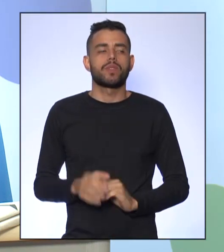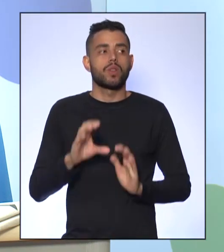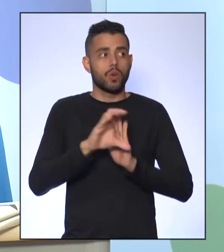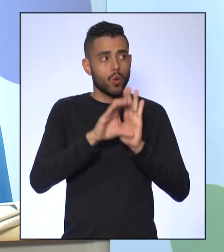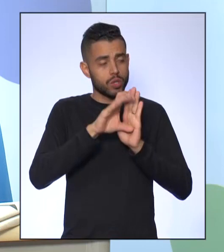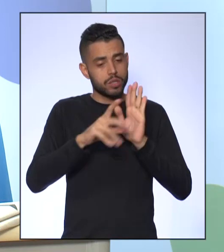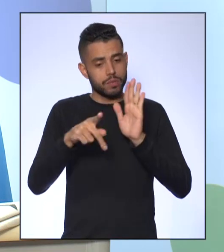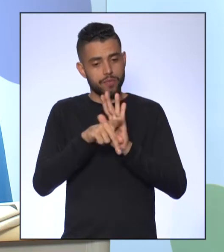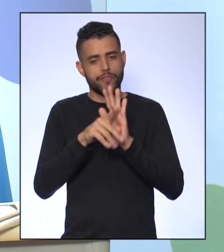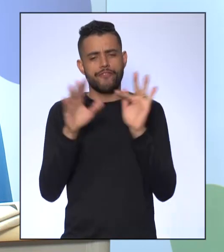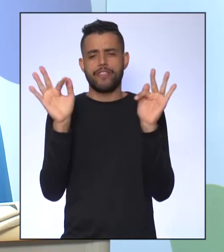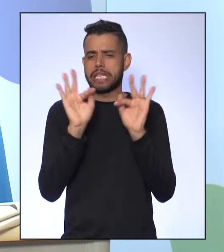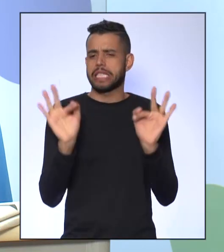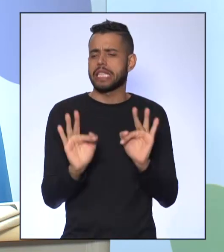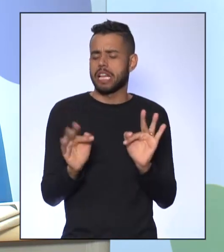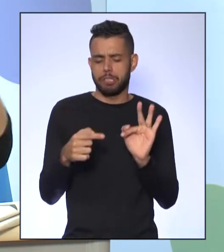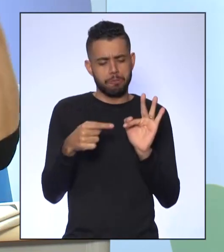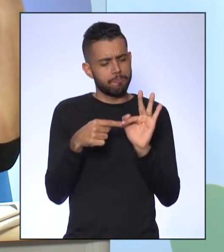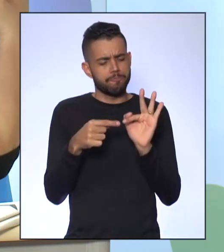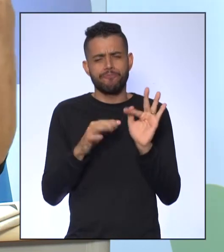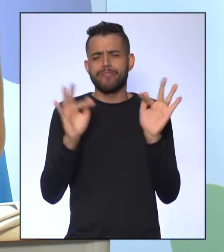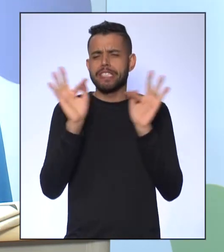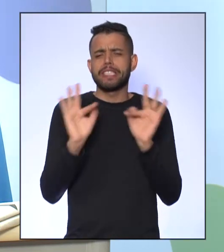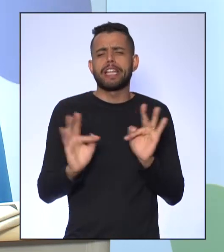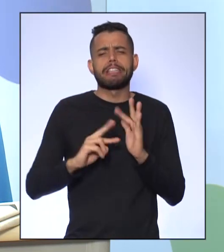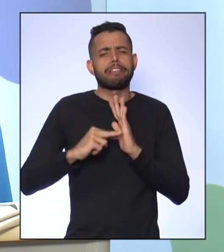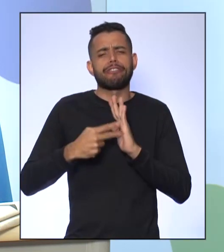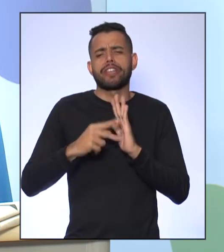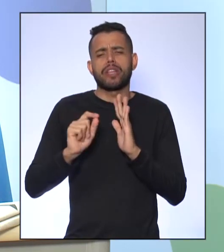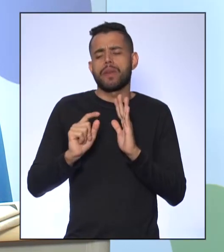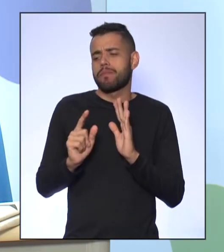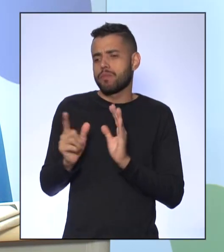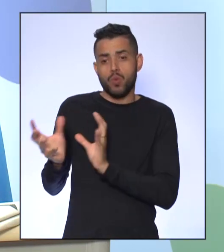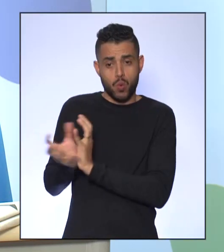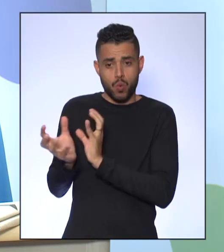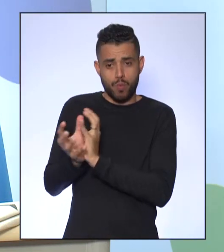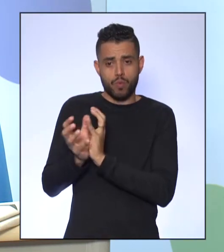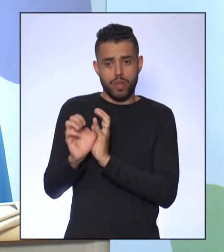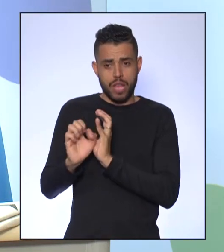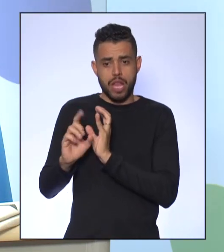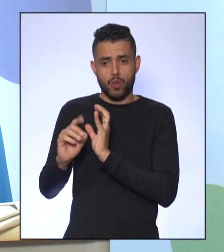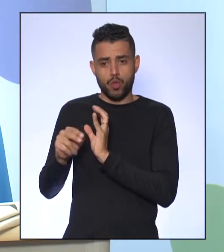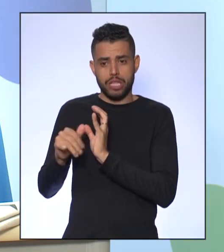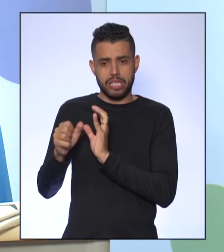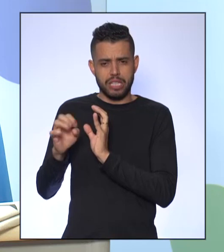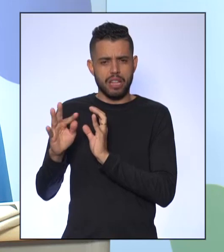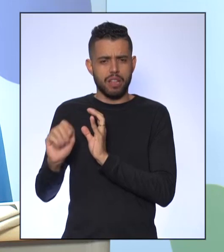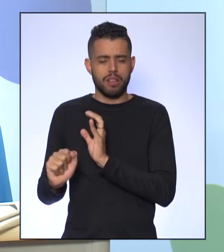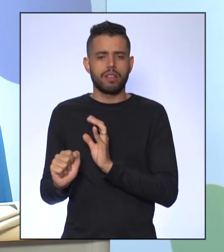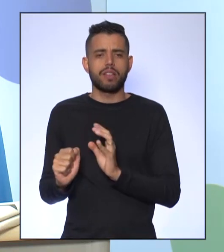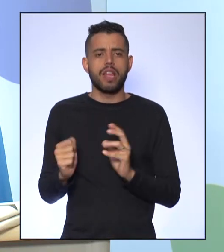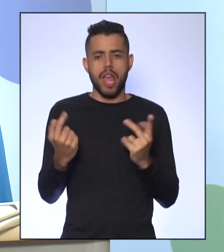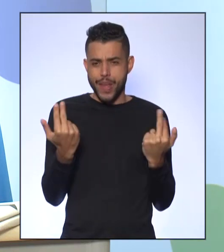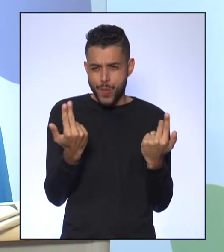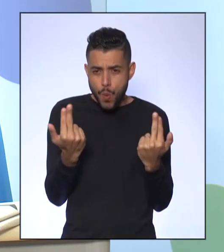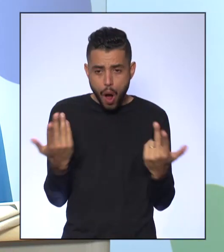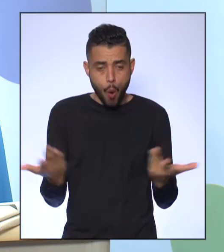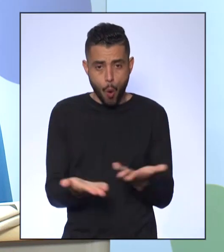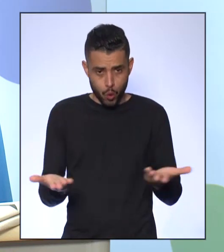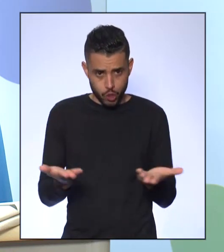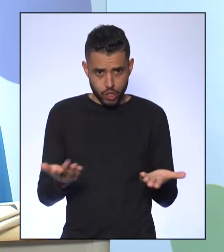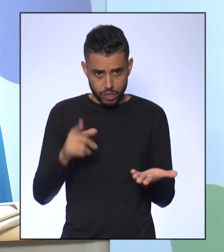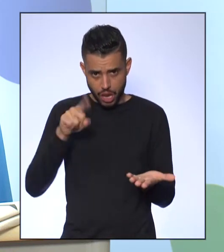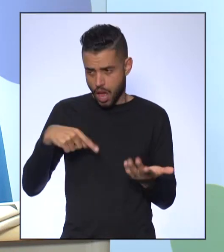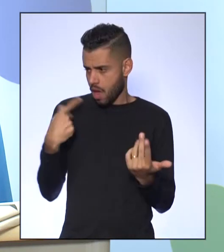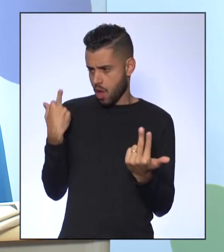felicidade, né? O que é felicidade lá para os hedonistas? É o mesmo que é felicidade para nós hoje em